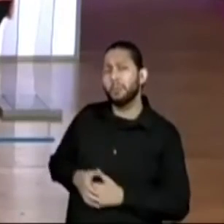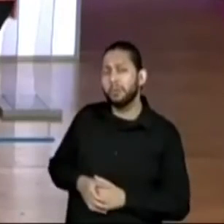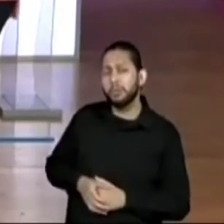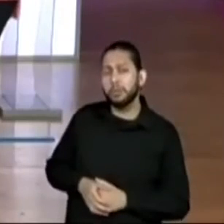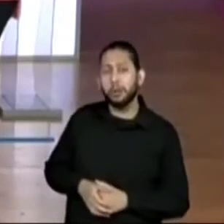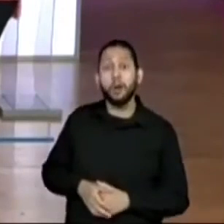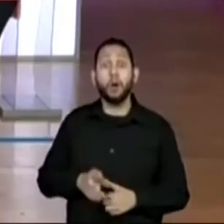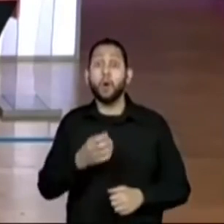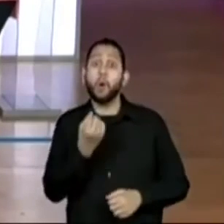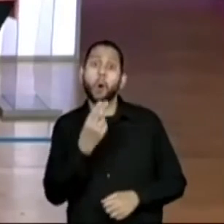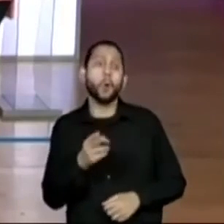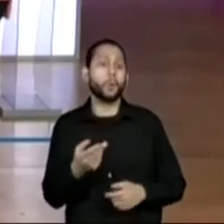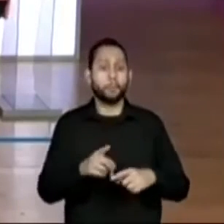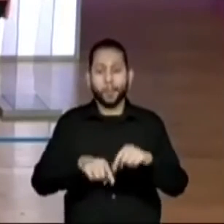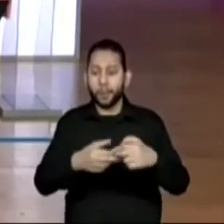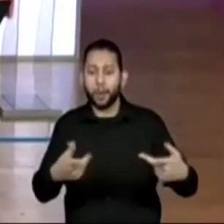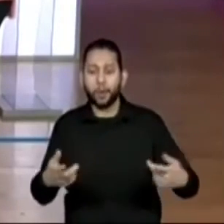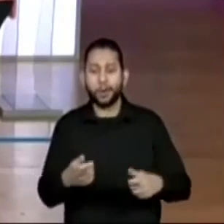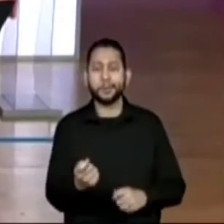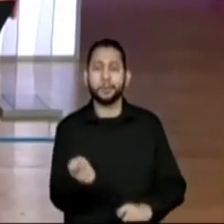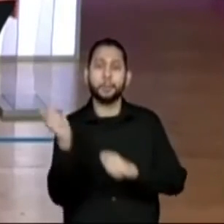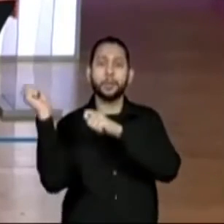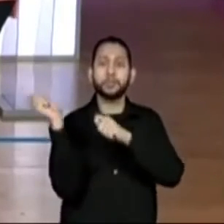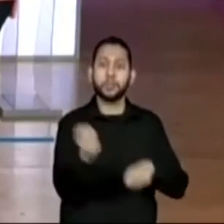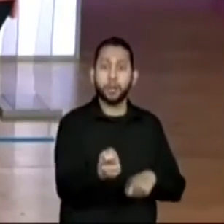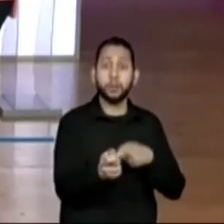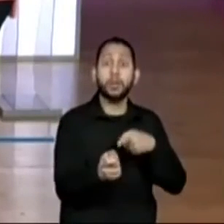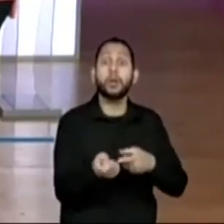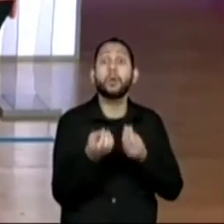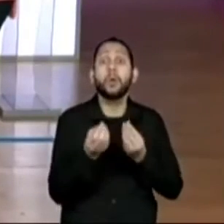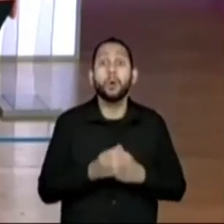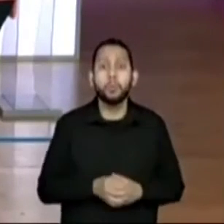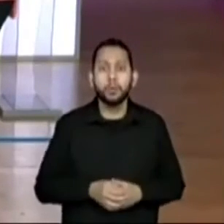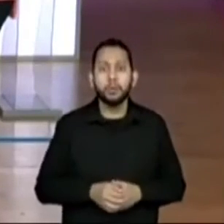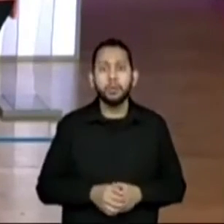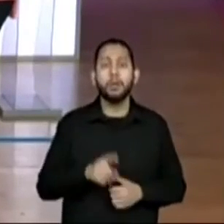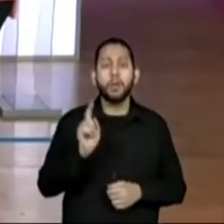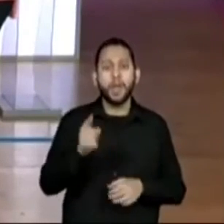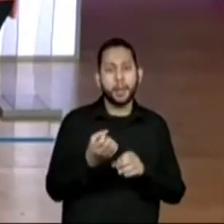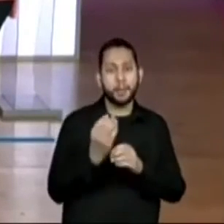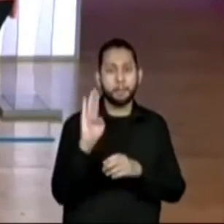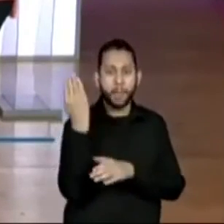Sim, com certeza. Podemos descrever várias coisas.